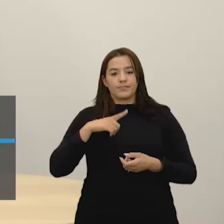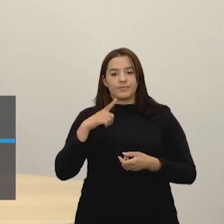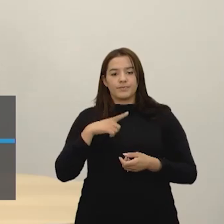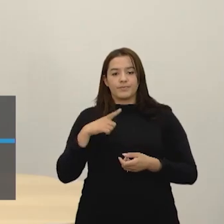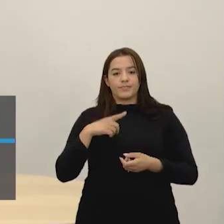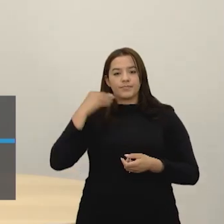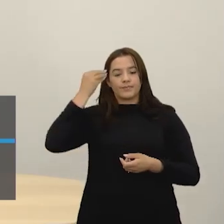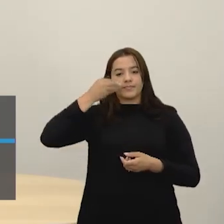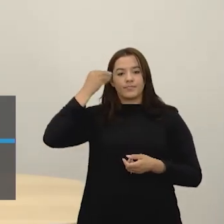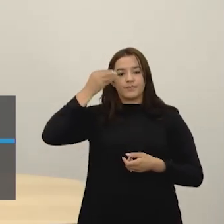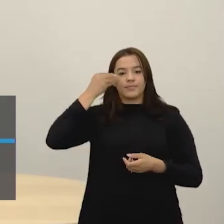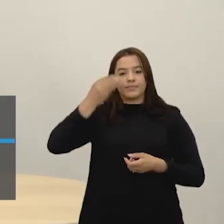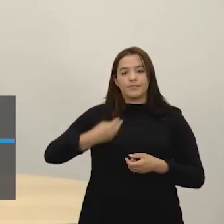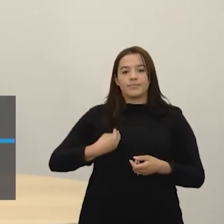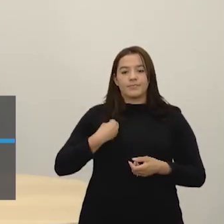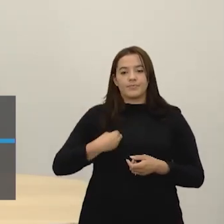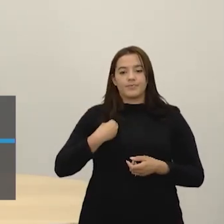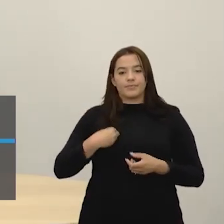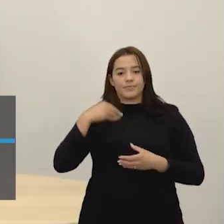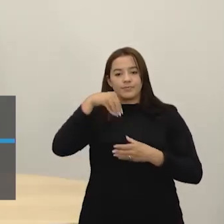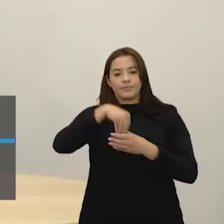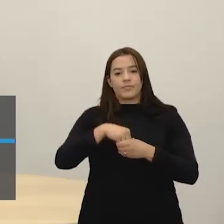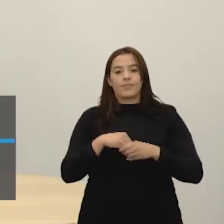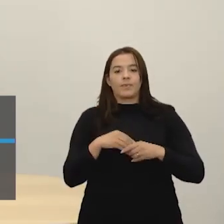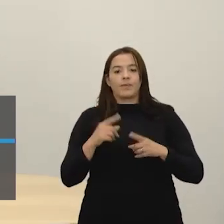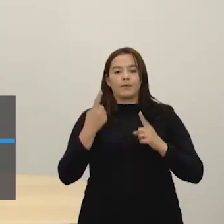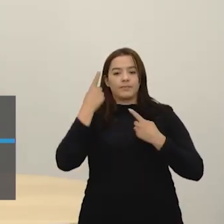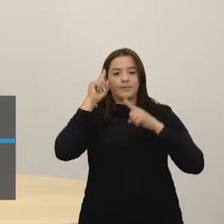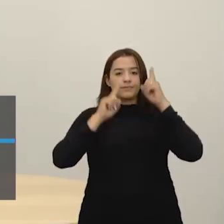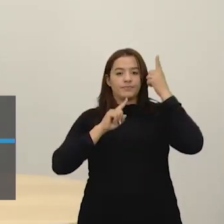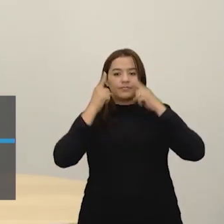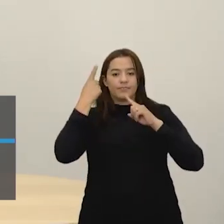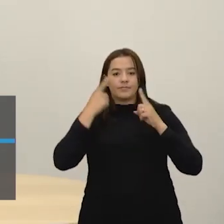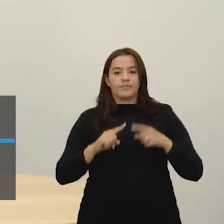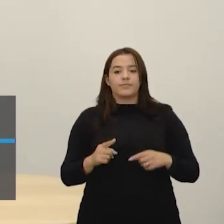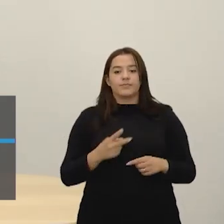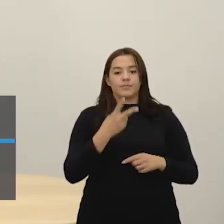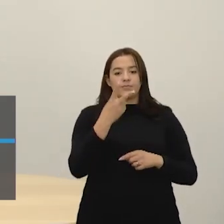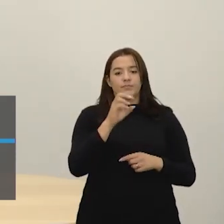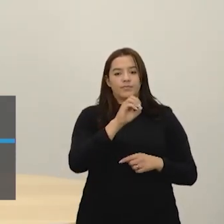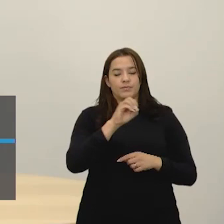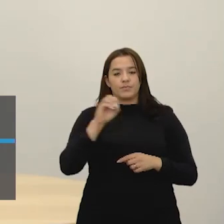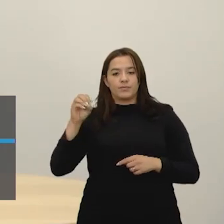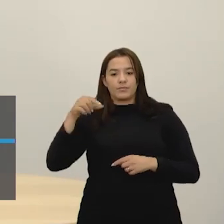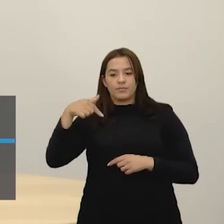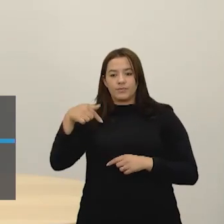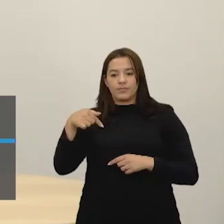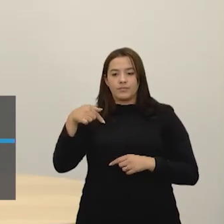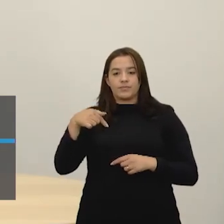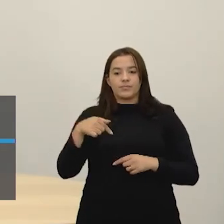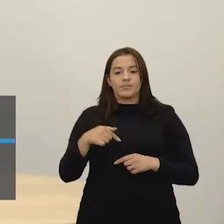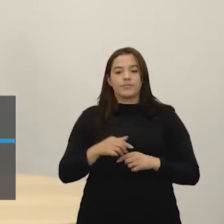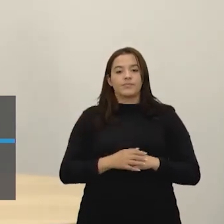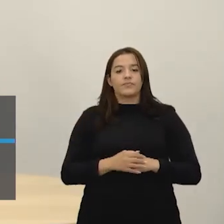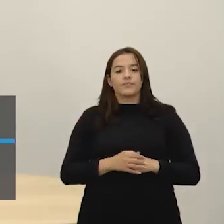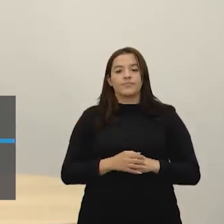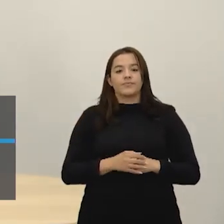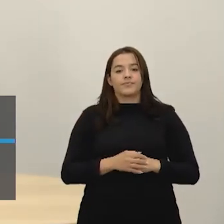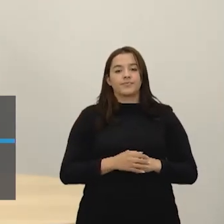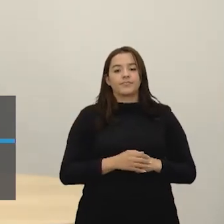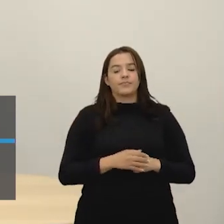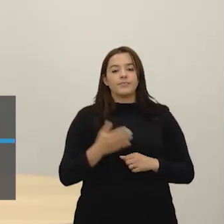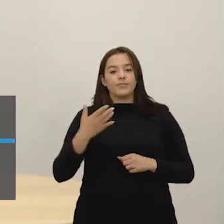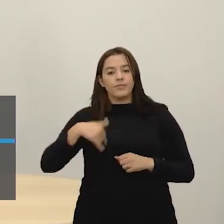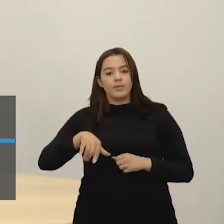minha experiência, a minha vivência, né, no Chile, ela se deu no ano de 2007. Então, já